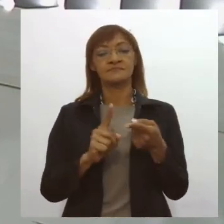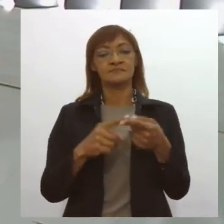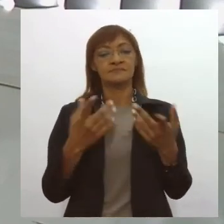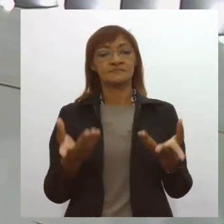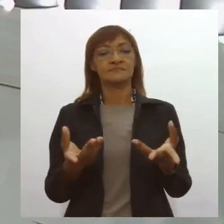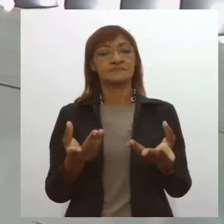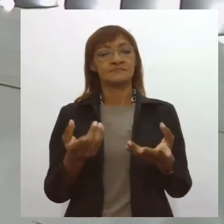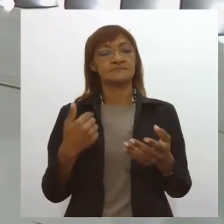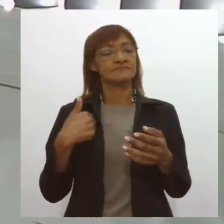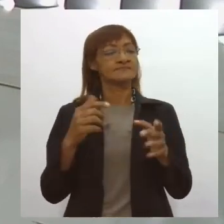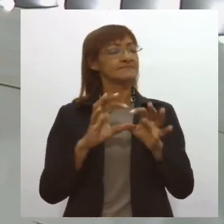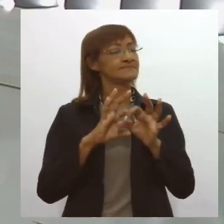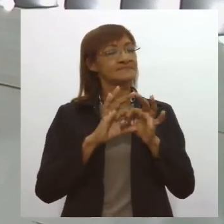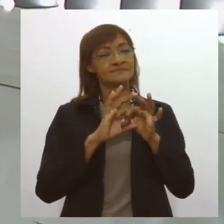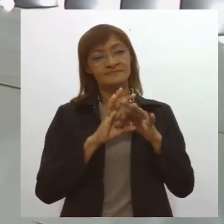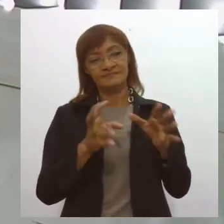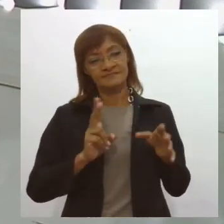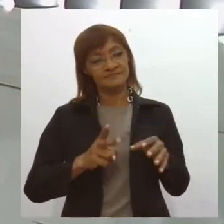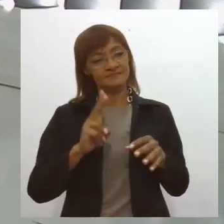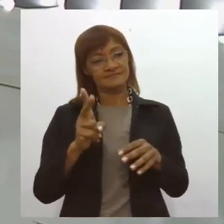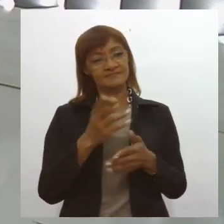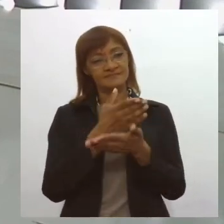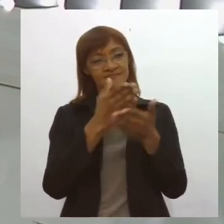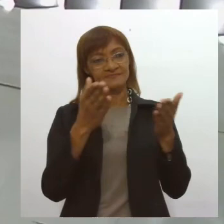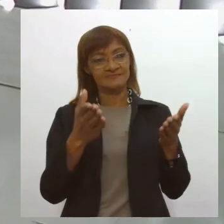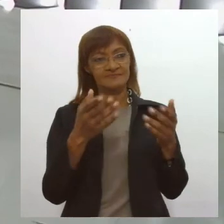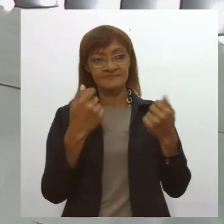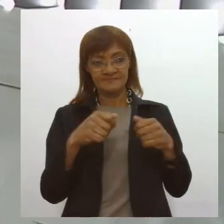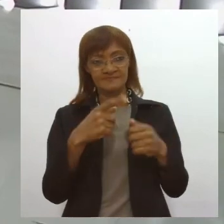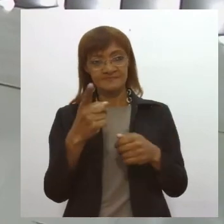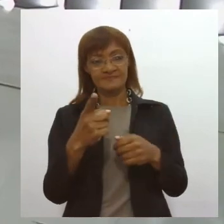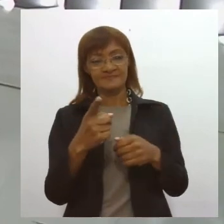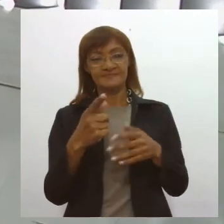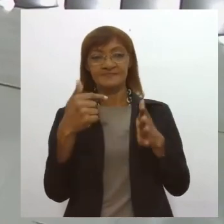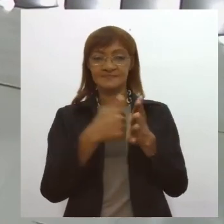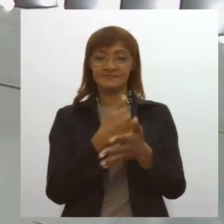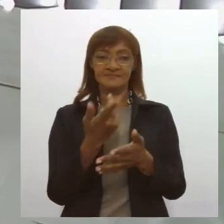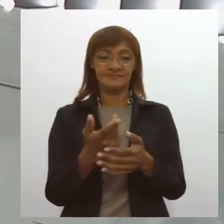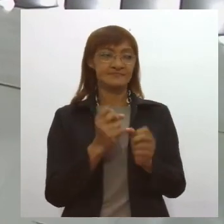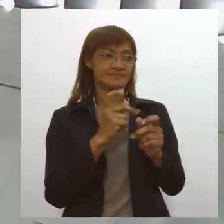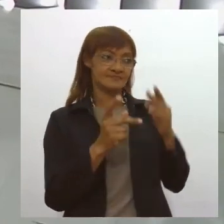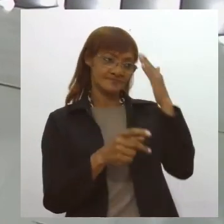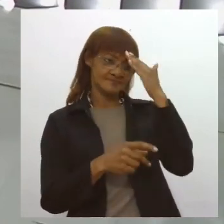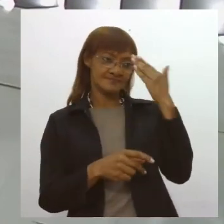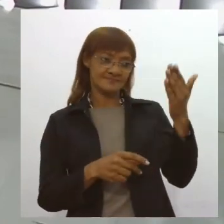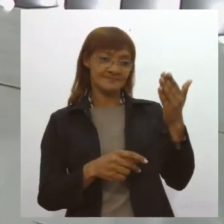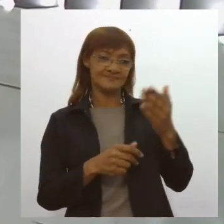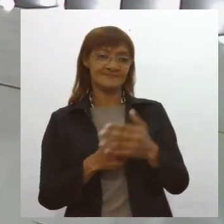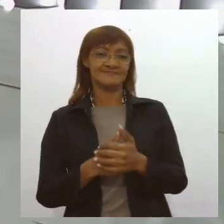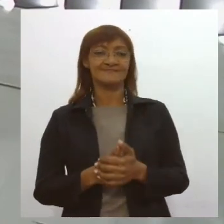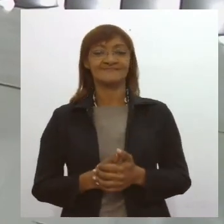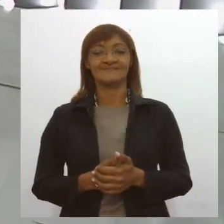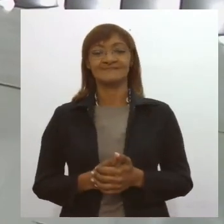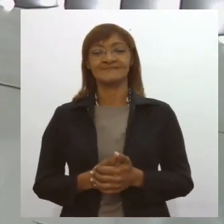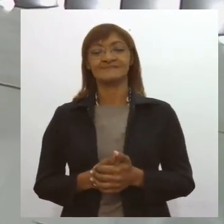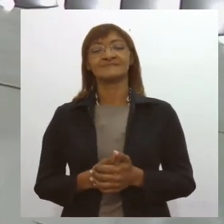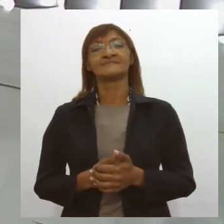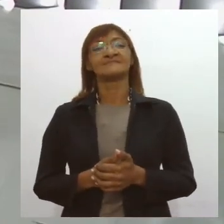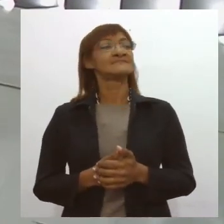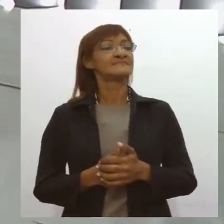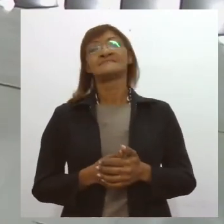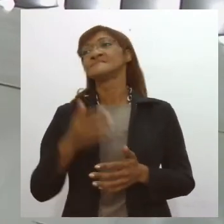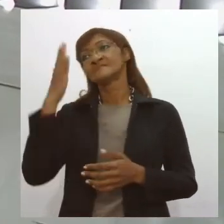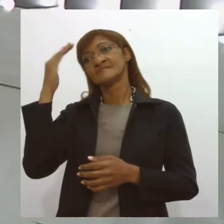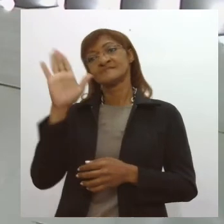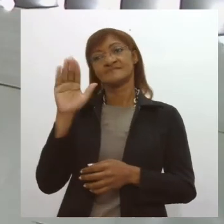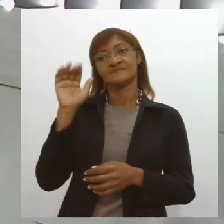disponho a ficar sempre à disposição caso vocês precisem de alguma coisa. Tá? E obrigada mesmo pela homenagem. Tá? Muito obrigada. Tchau,